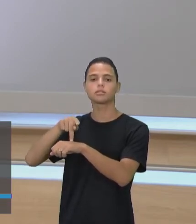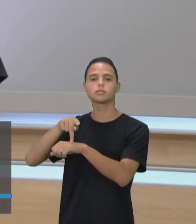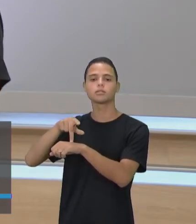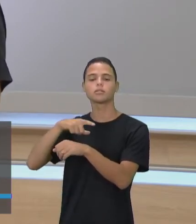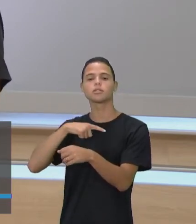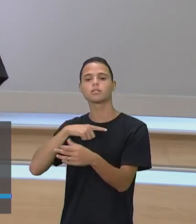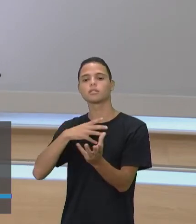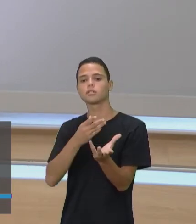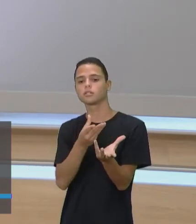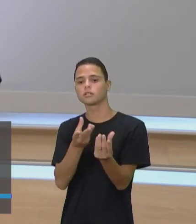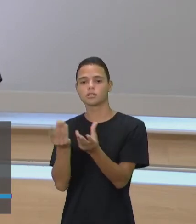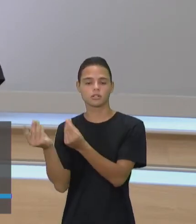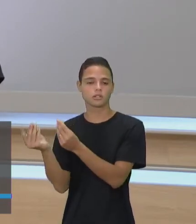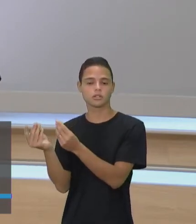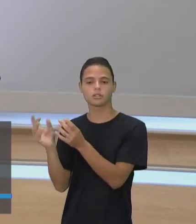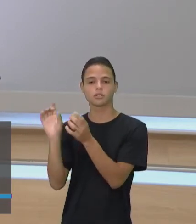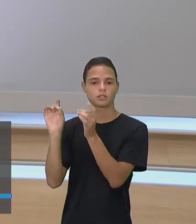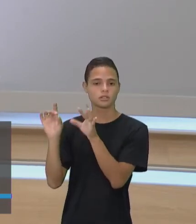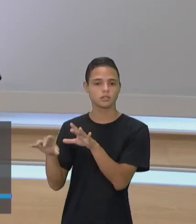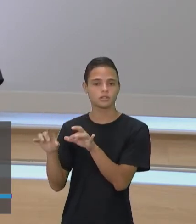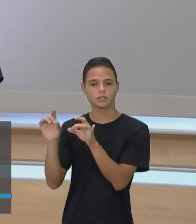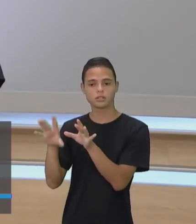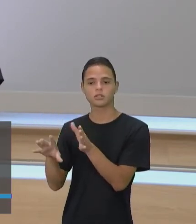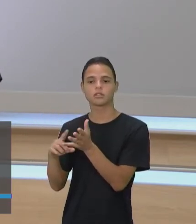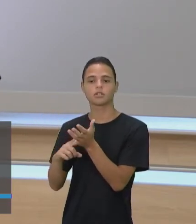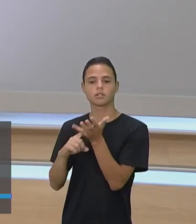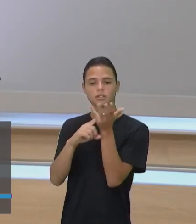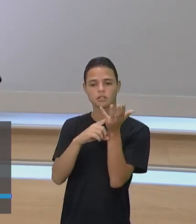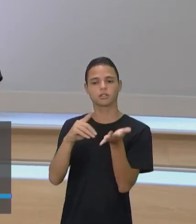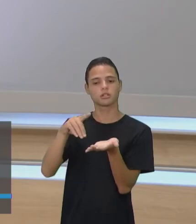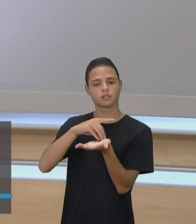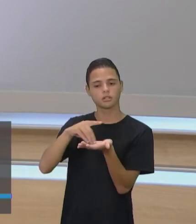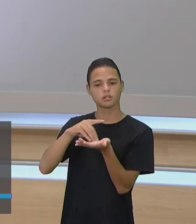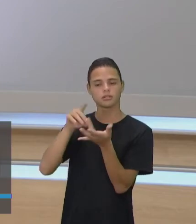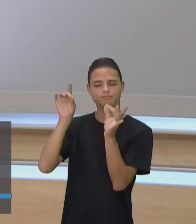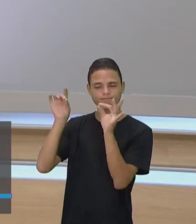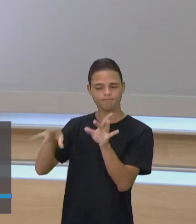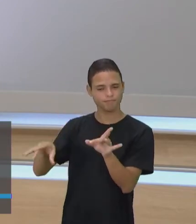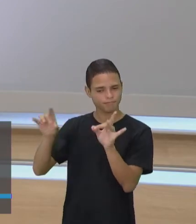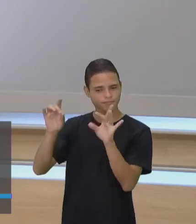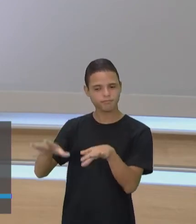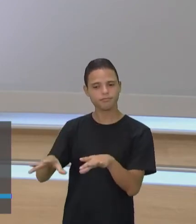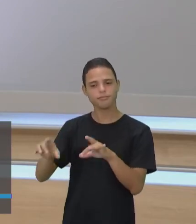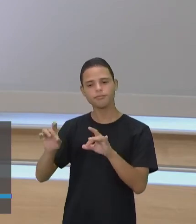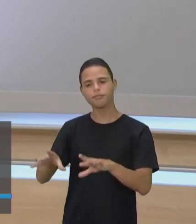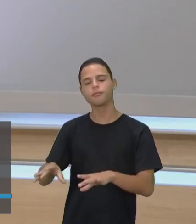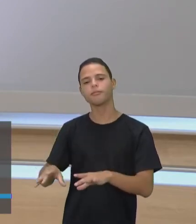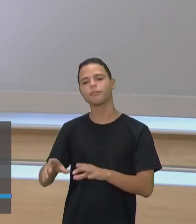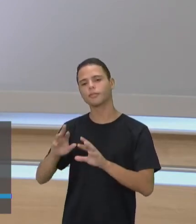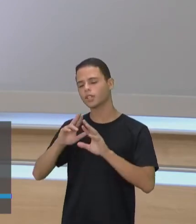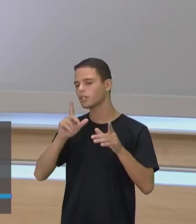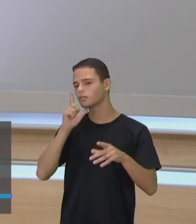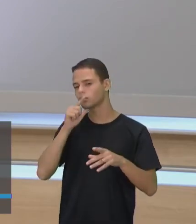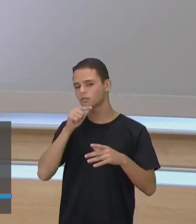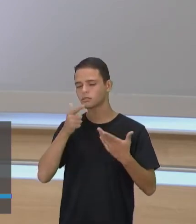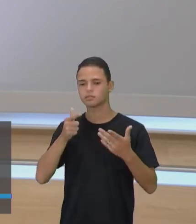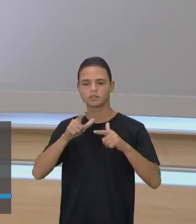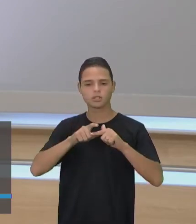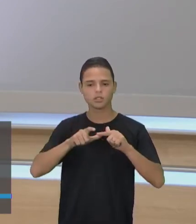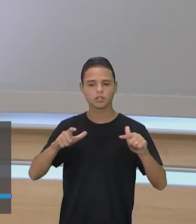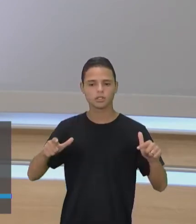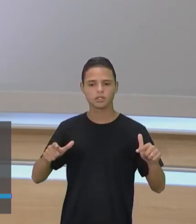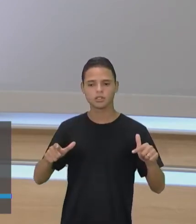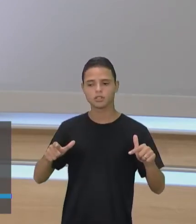produtos eletrônicos. E isso está destruindo boa parte do país, do ambiente do país, solo, água, enfim. E esse lixo nem